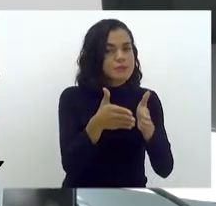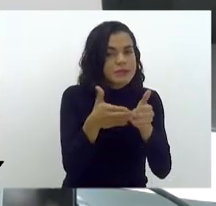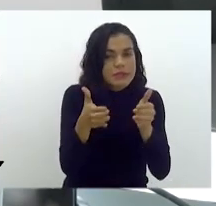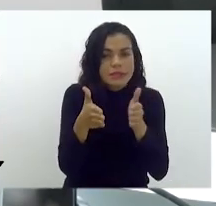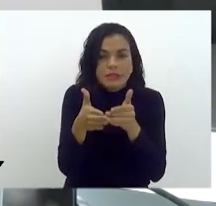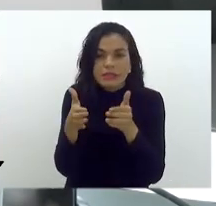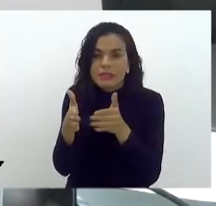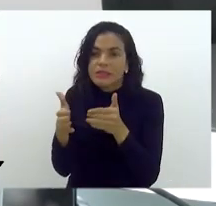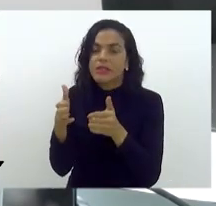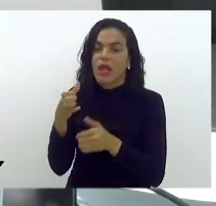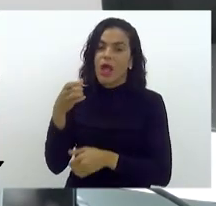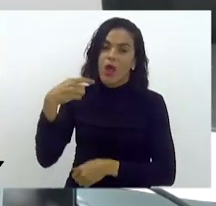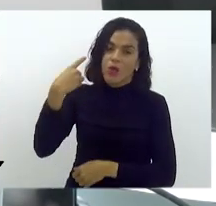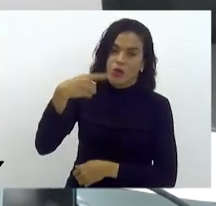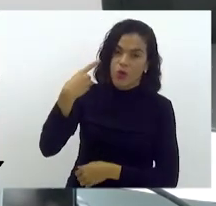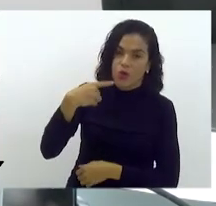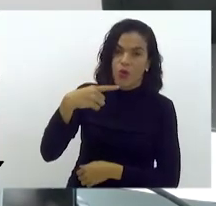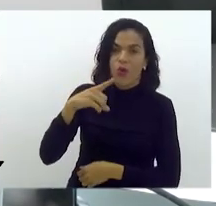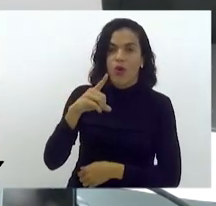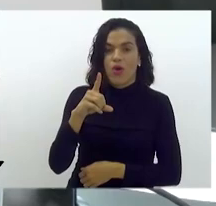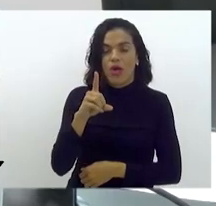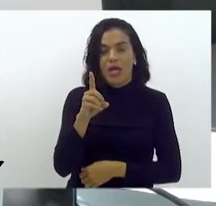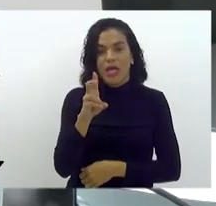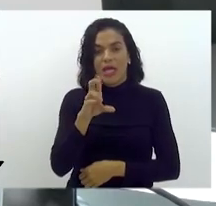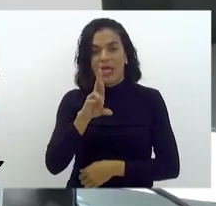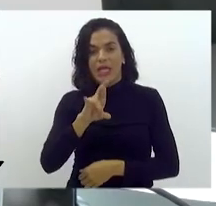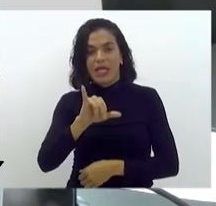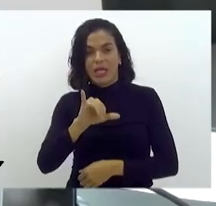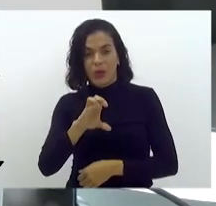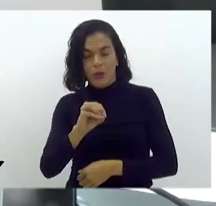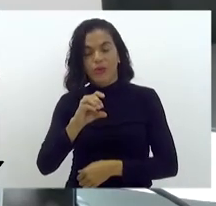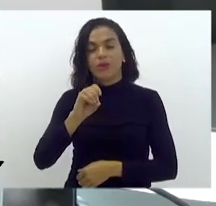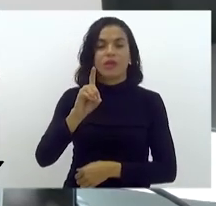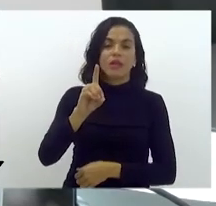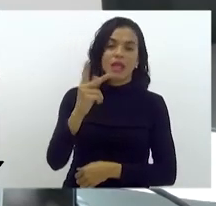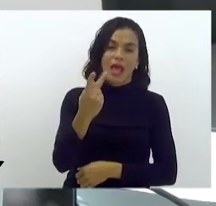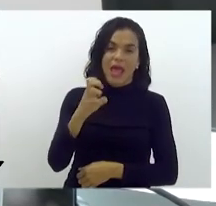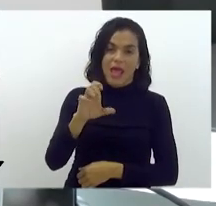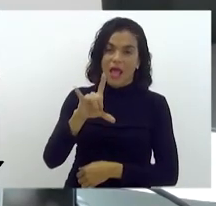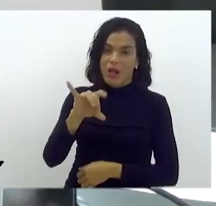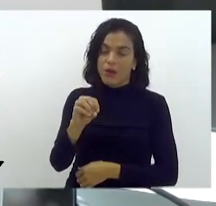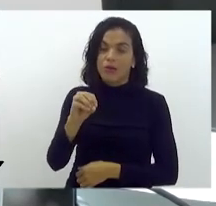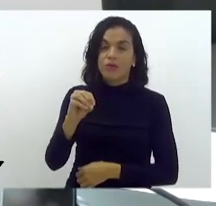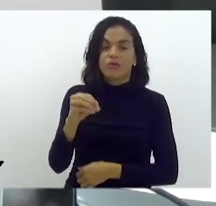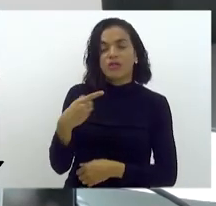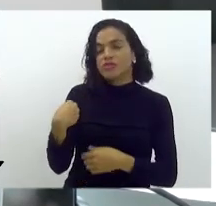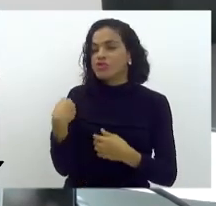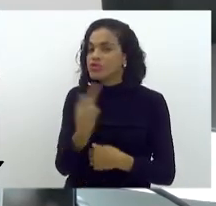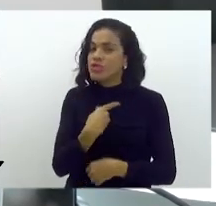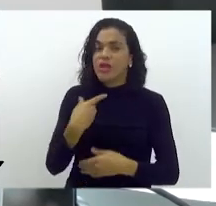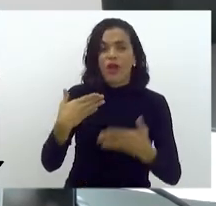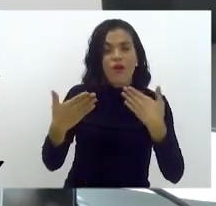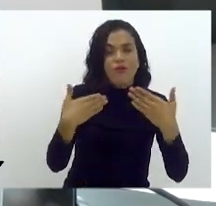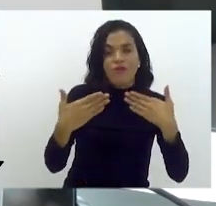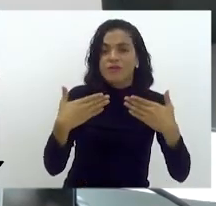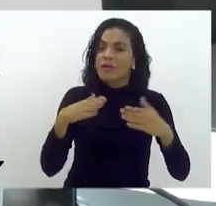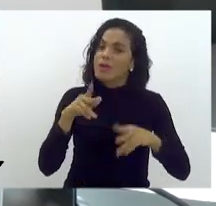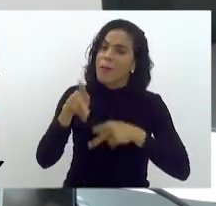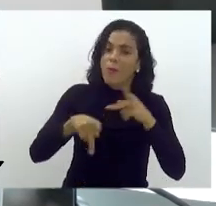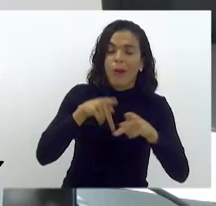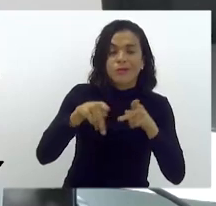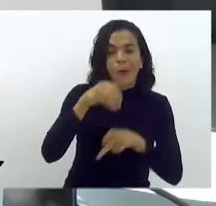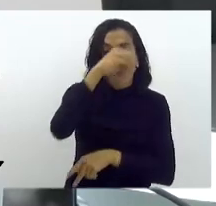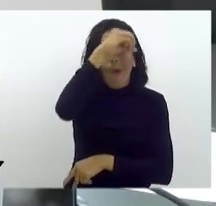ao Dr Liu e o Dr Hélio é exatamente né Lembrando que a gente está falando pão público leigo do mundo